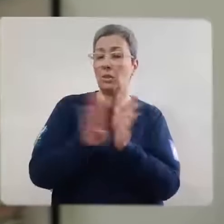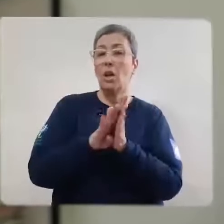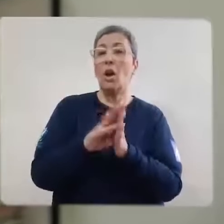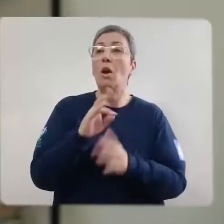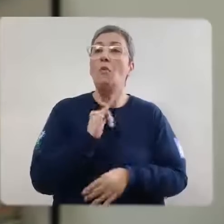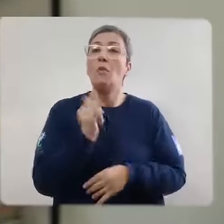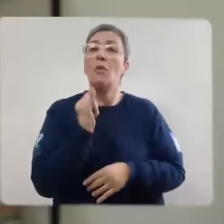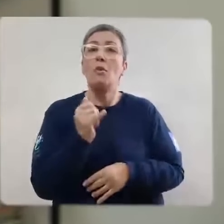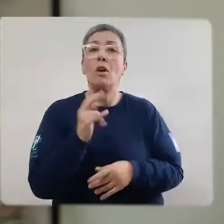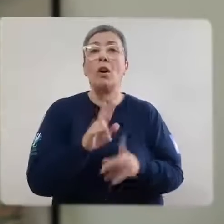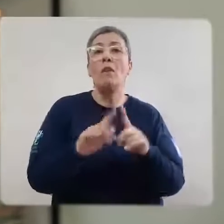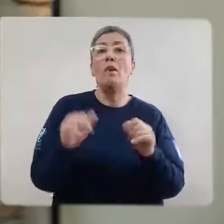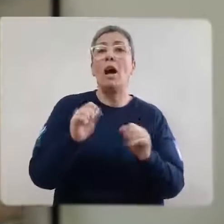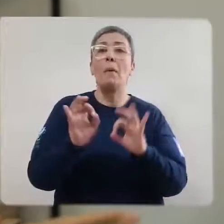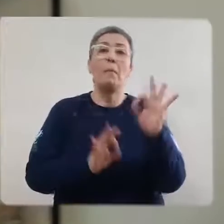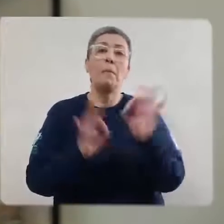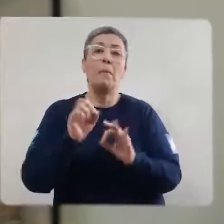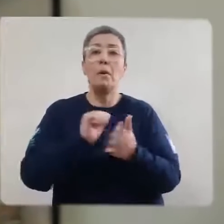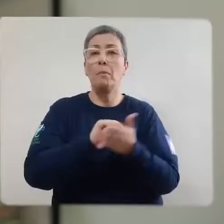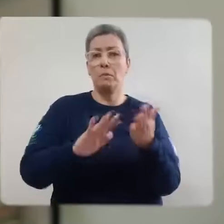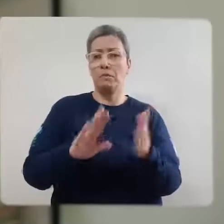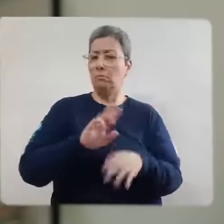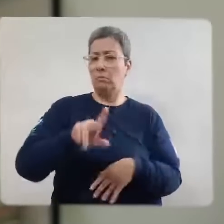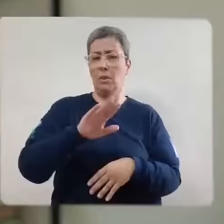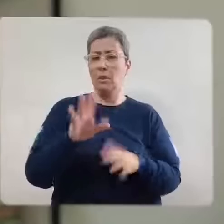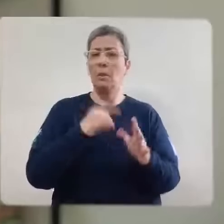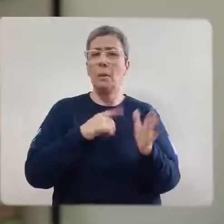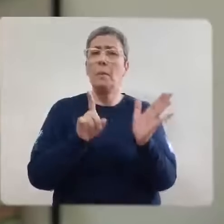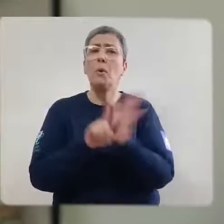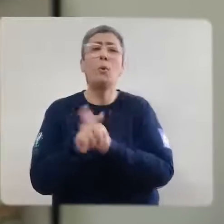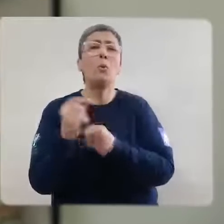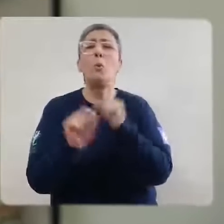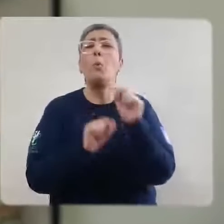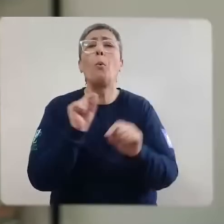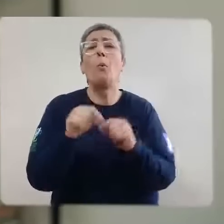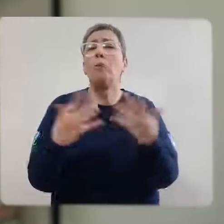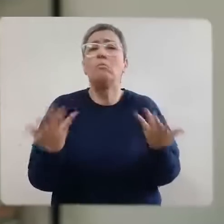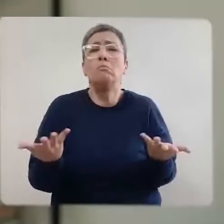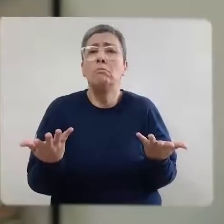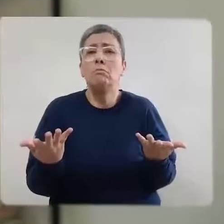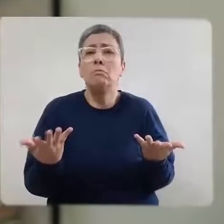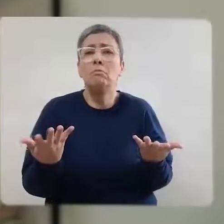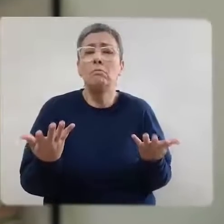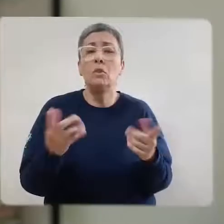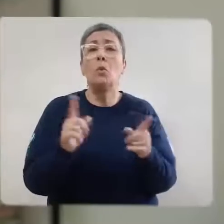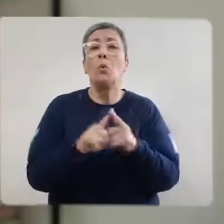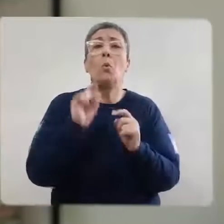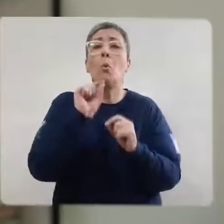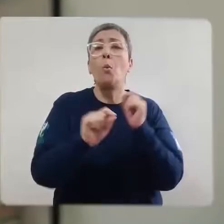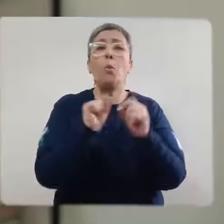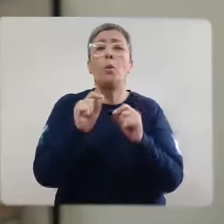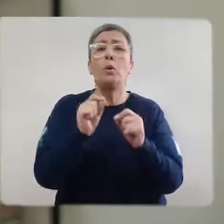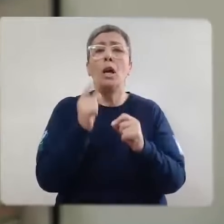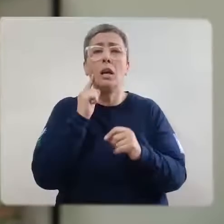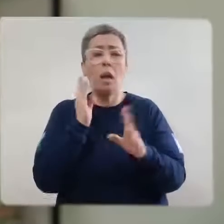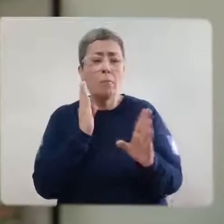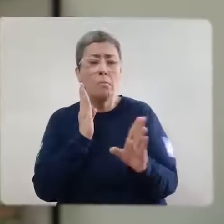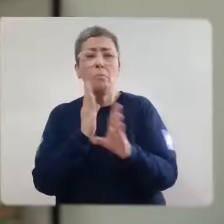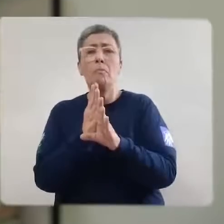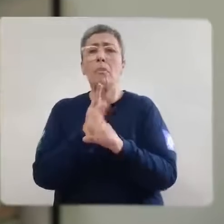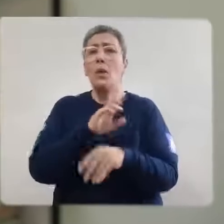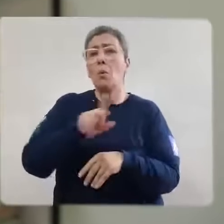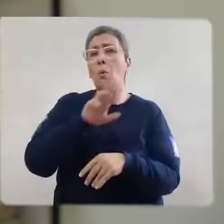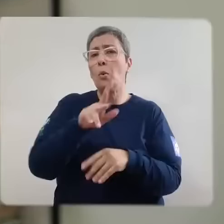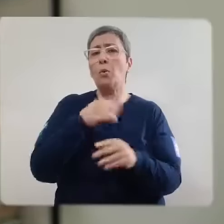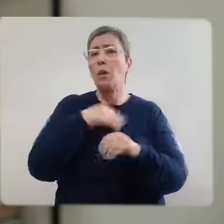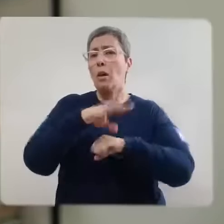eu dizer assim, ai, já vou preparar uma atividade para ele. Eu perguntaria, qual atividade? O que te fez identificar